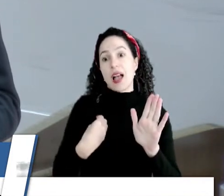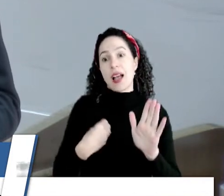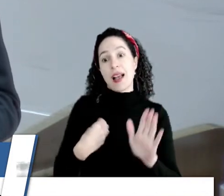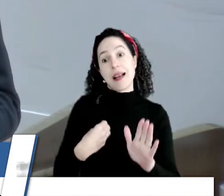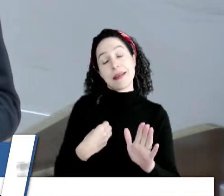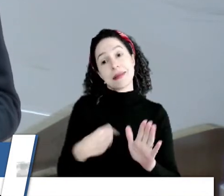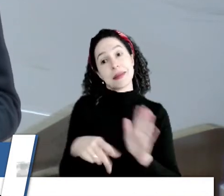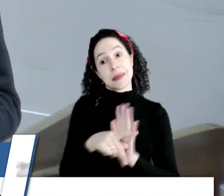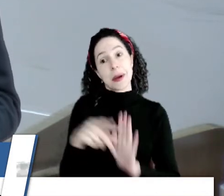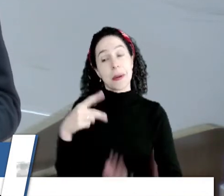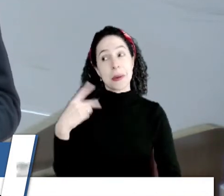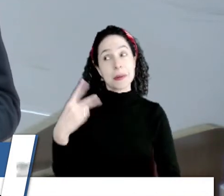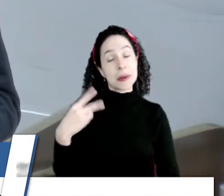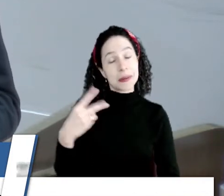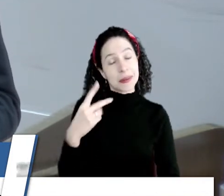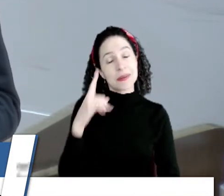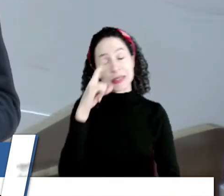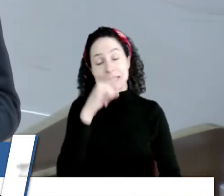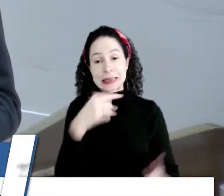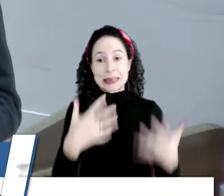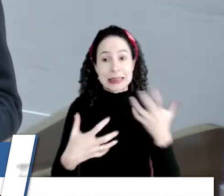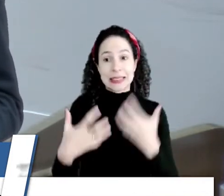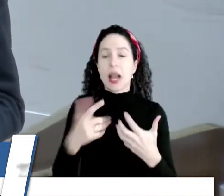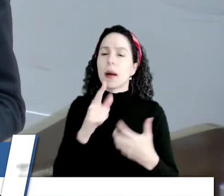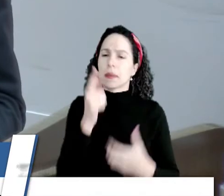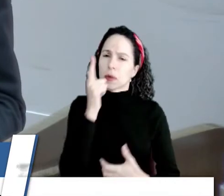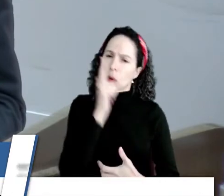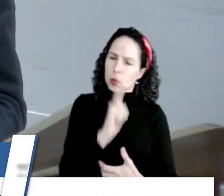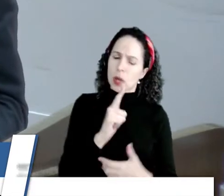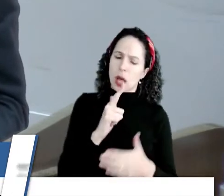você faz é digno de aplausos. Parabéns.